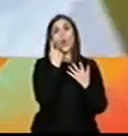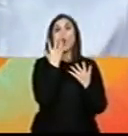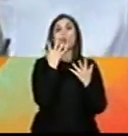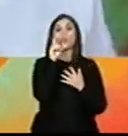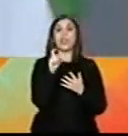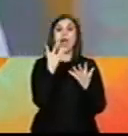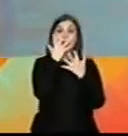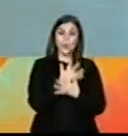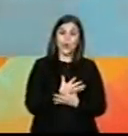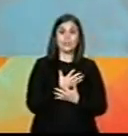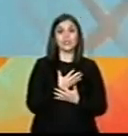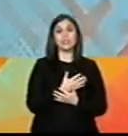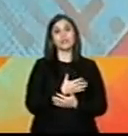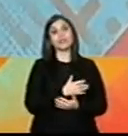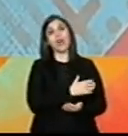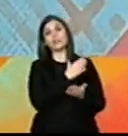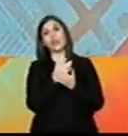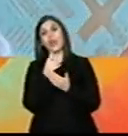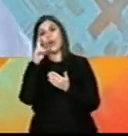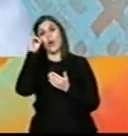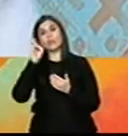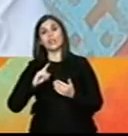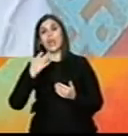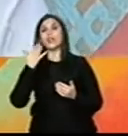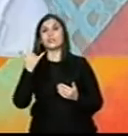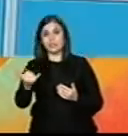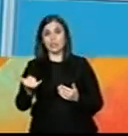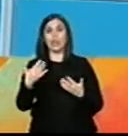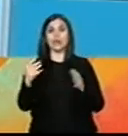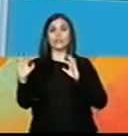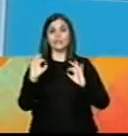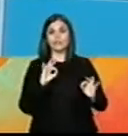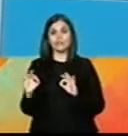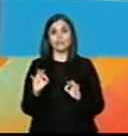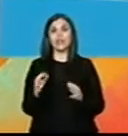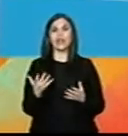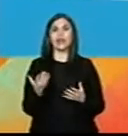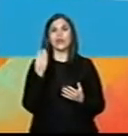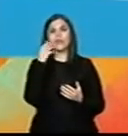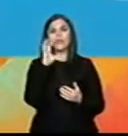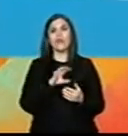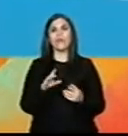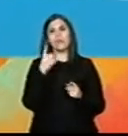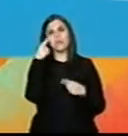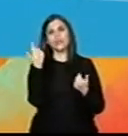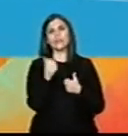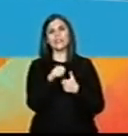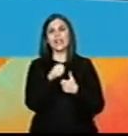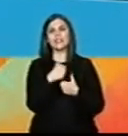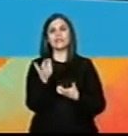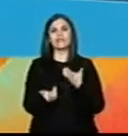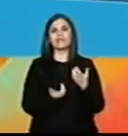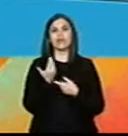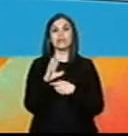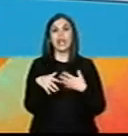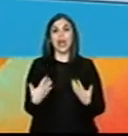seguinte e acordam-me no dia seguinte, preparadíssima a trabalhar. Partimos daí para a batata frita. Pronto. Ajuda lá os aqui partimos